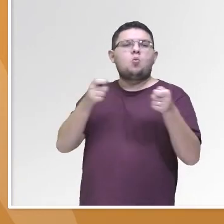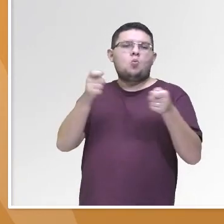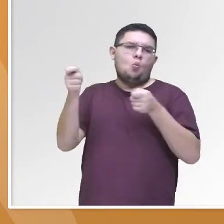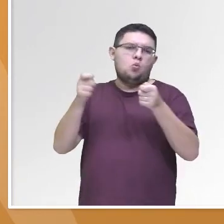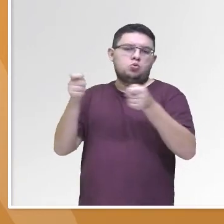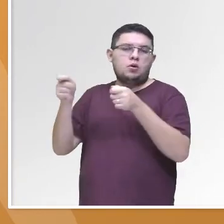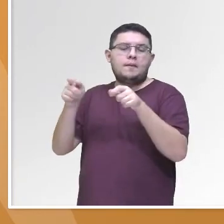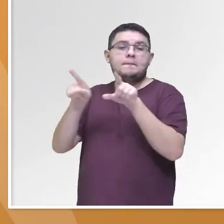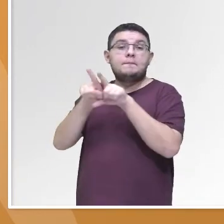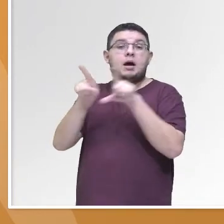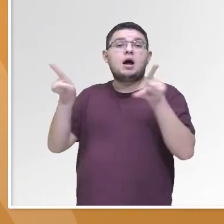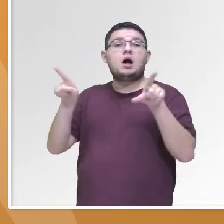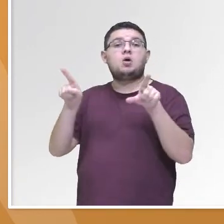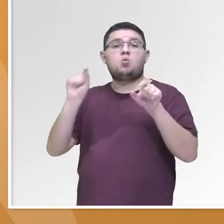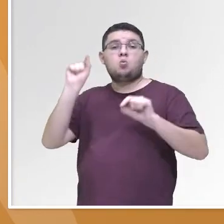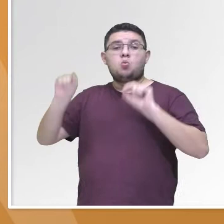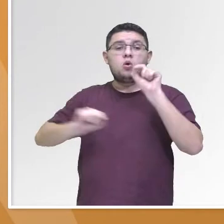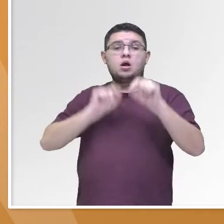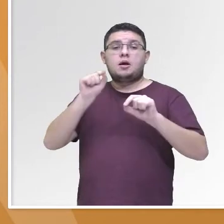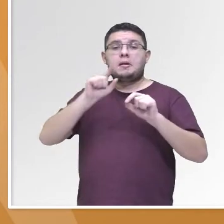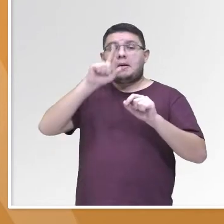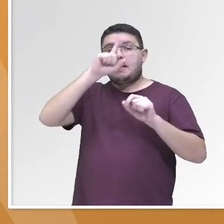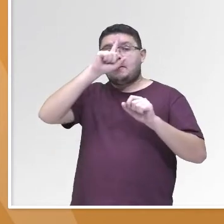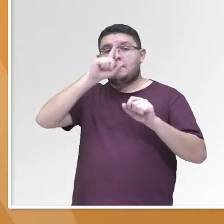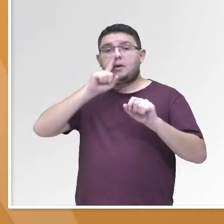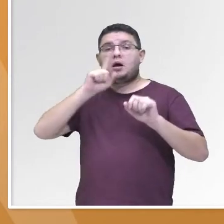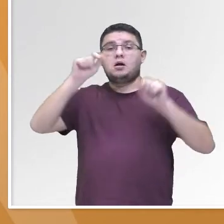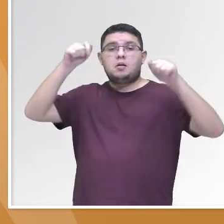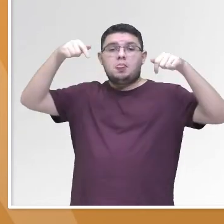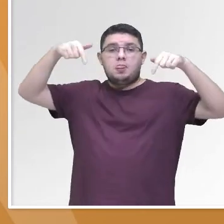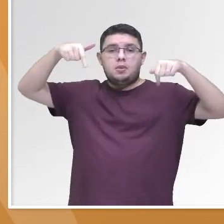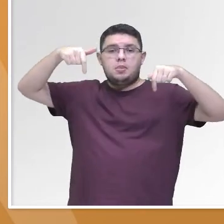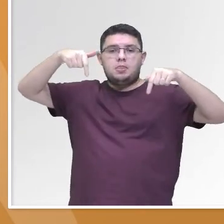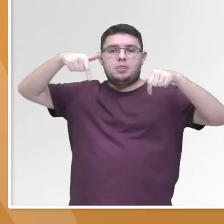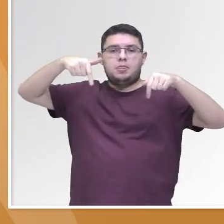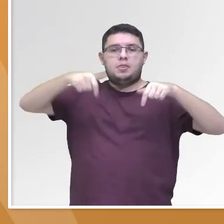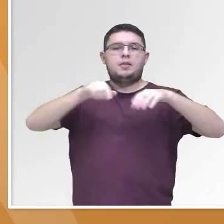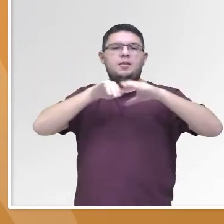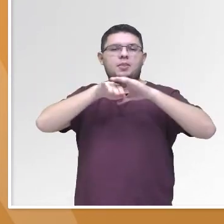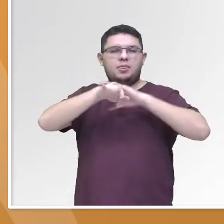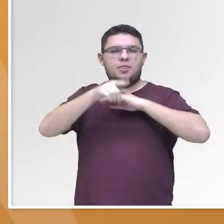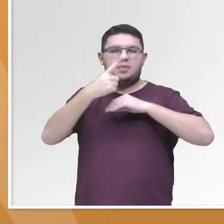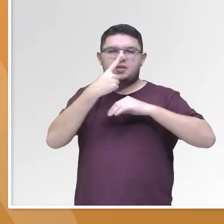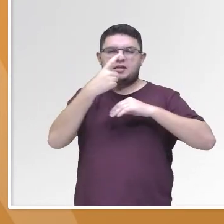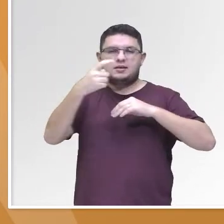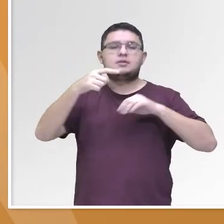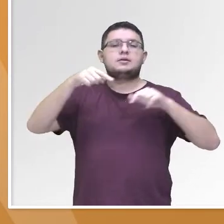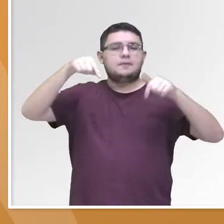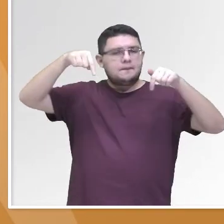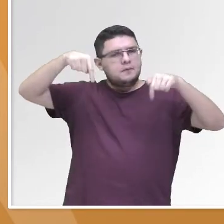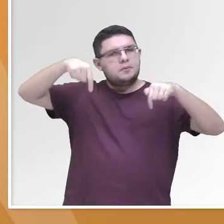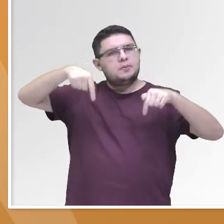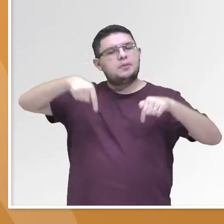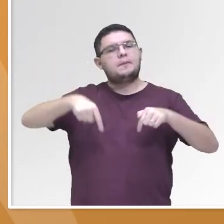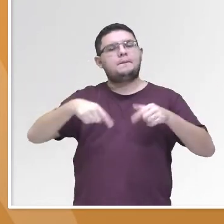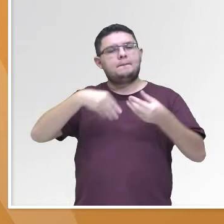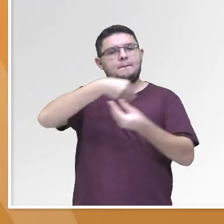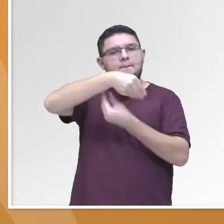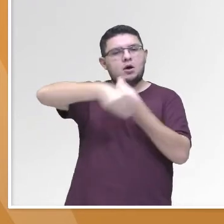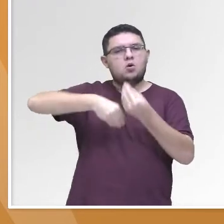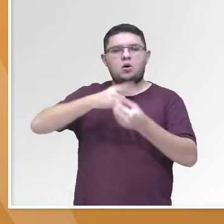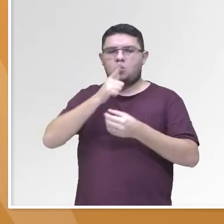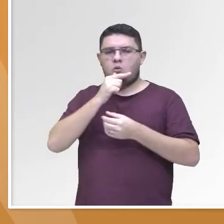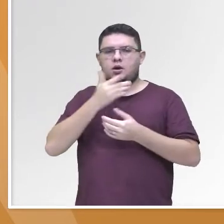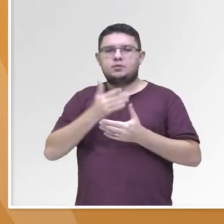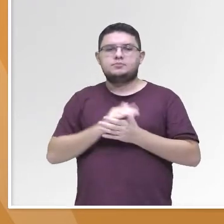esse chorume ele atinge também ali o lençol freático. Aí temos também realizada a cobertura diária